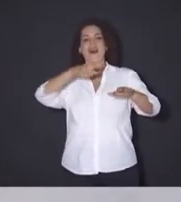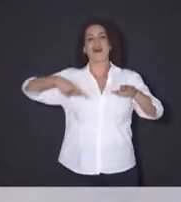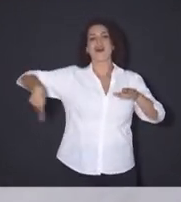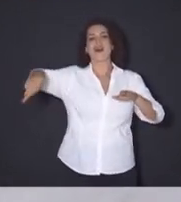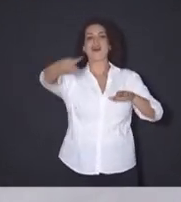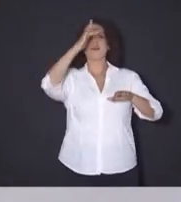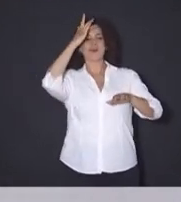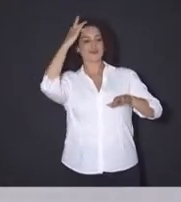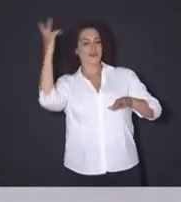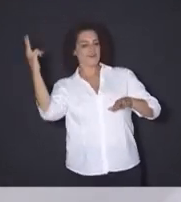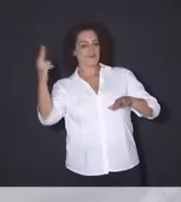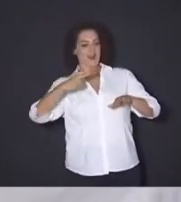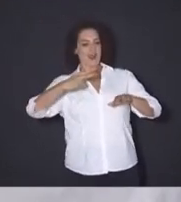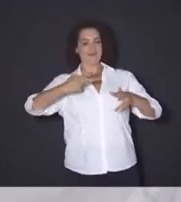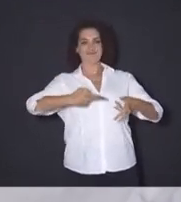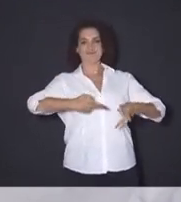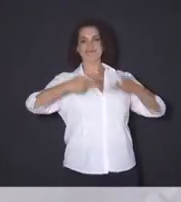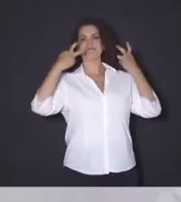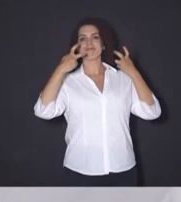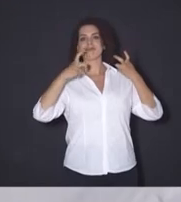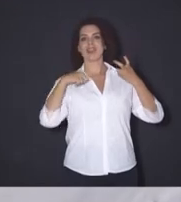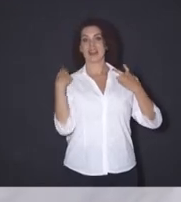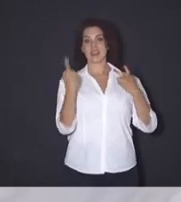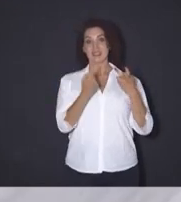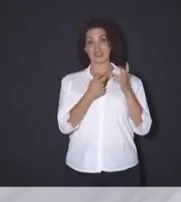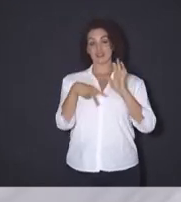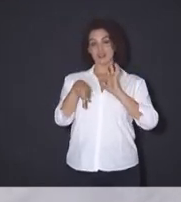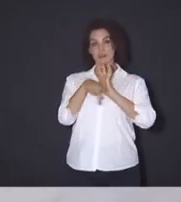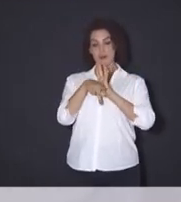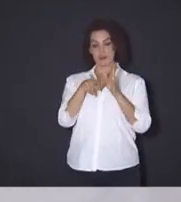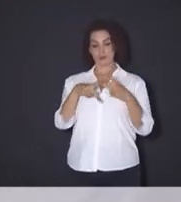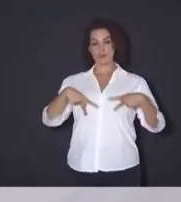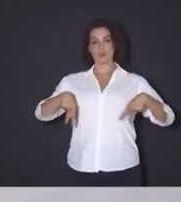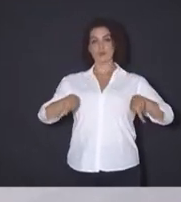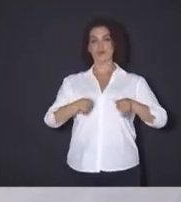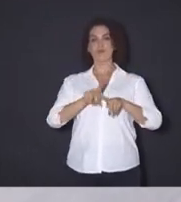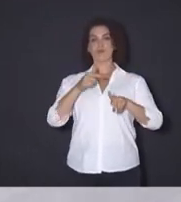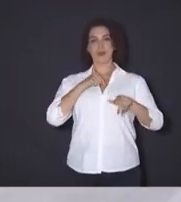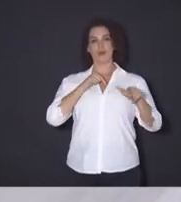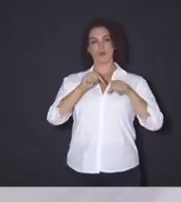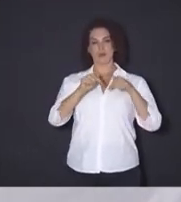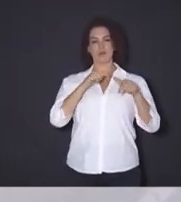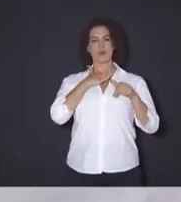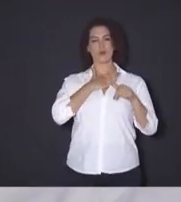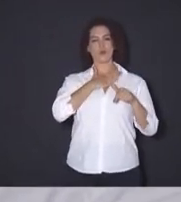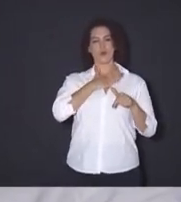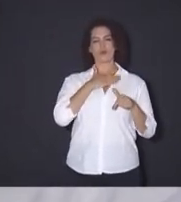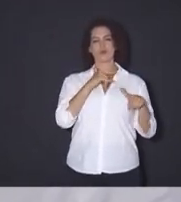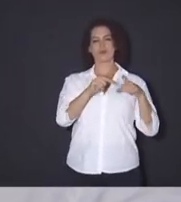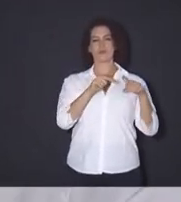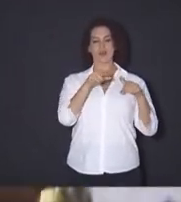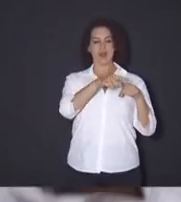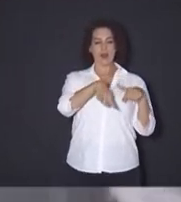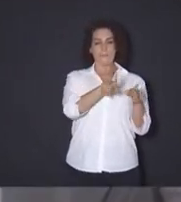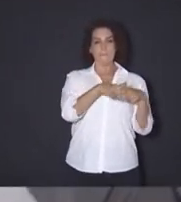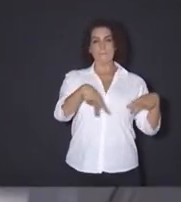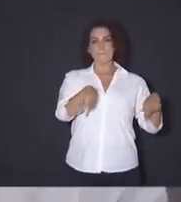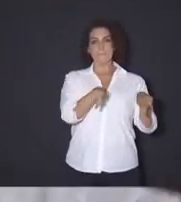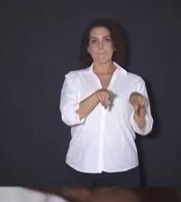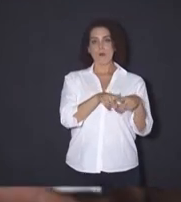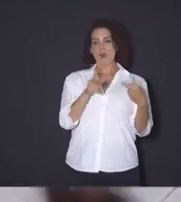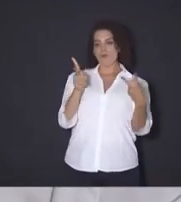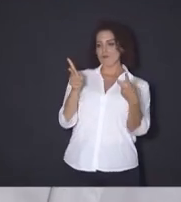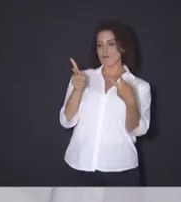e quando a gente do povo sobretudo para quem eu particulamente de trabalho gosto trabalhar quando ela tem acesso a essas intervenções